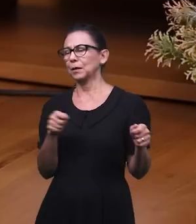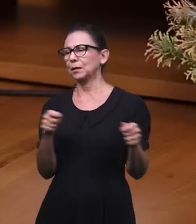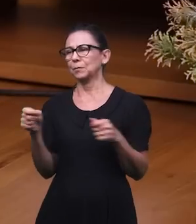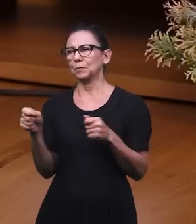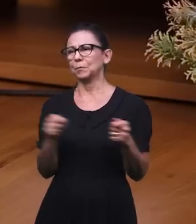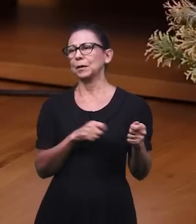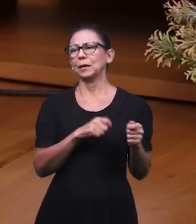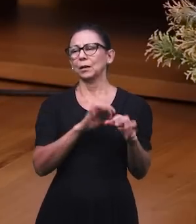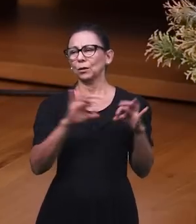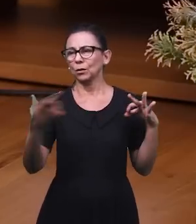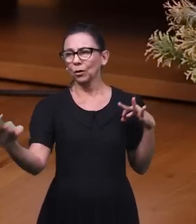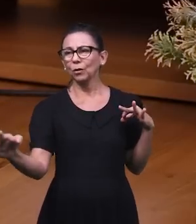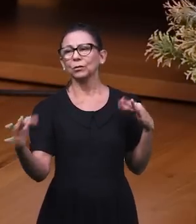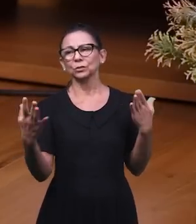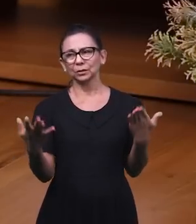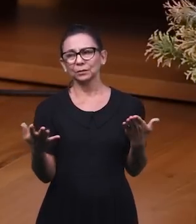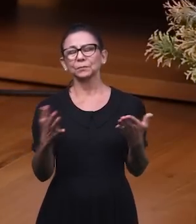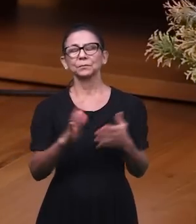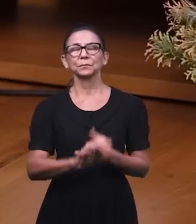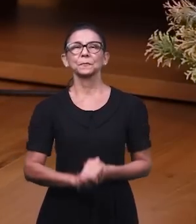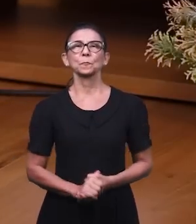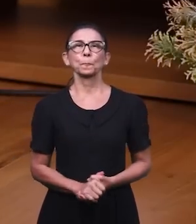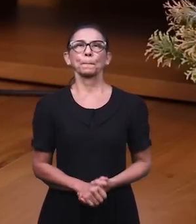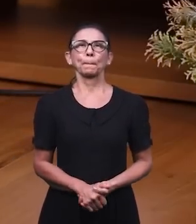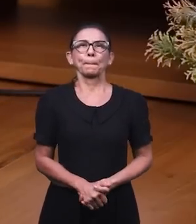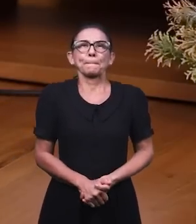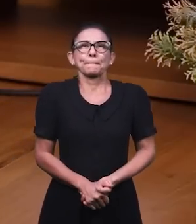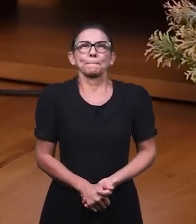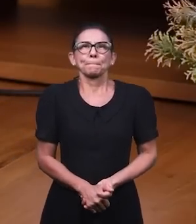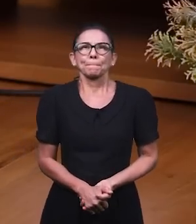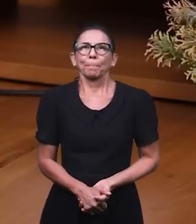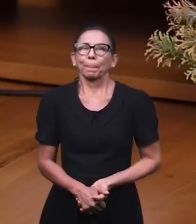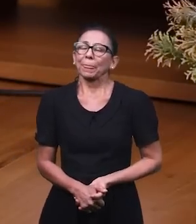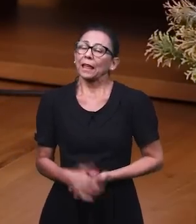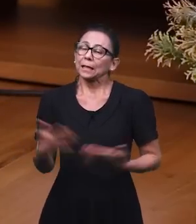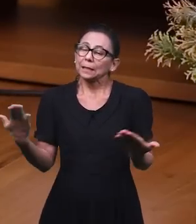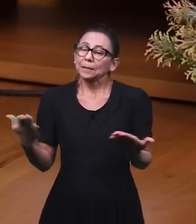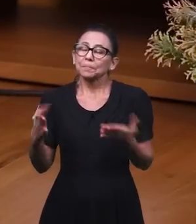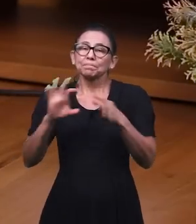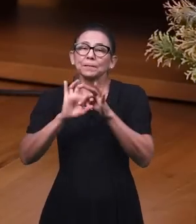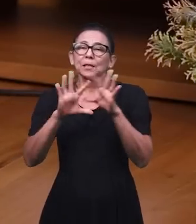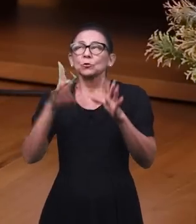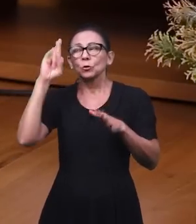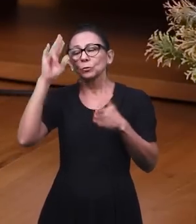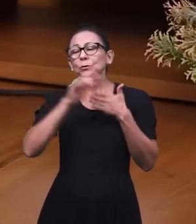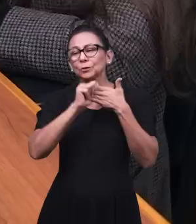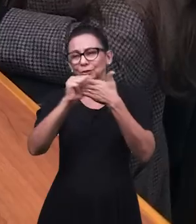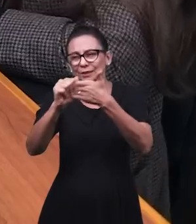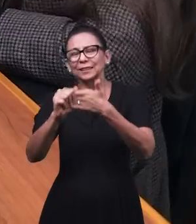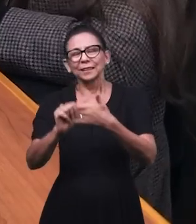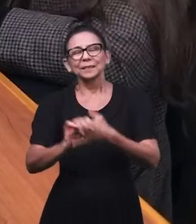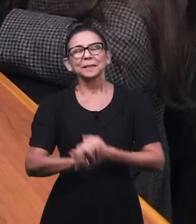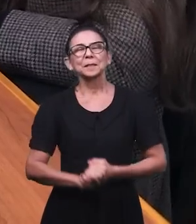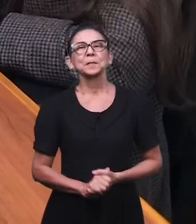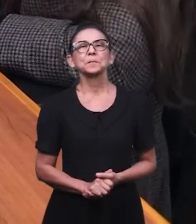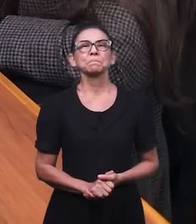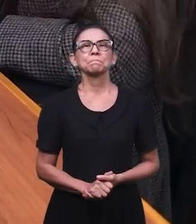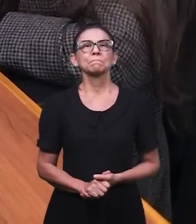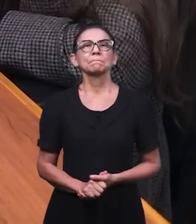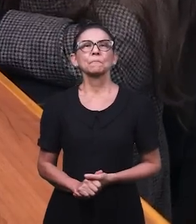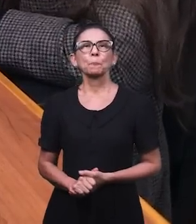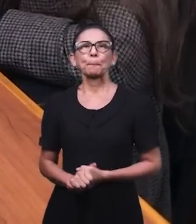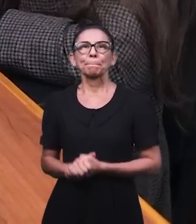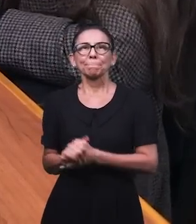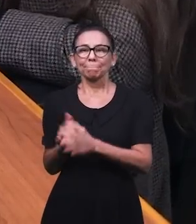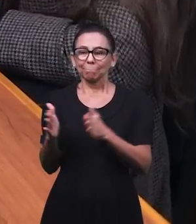tirar para descansar. Estava realizando a obra do Senhor. É isso aí. Sendo guiado conforme a vontade do Senhor. Isso aí. Deixa eu te perguntar uma